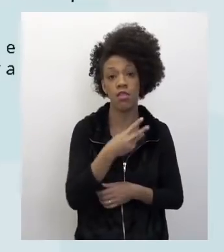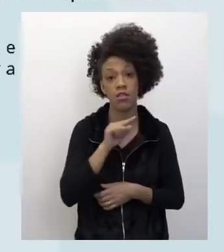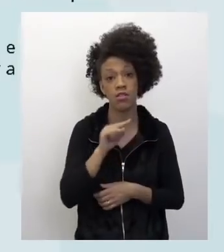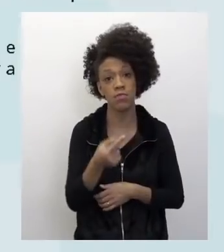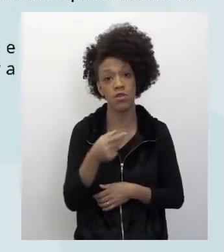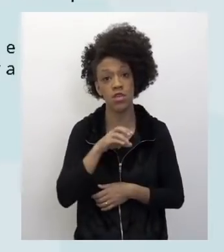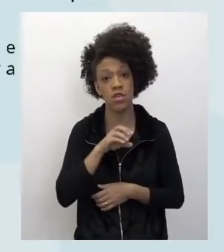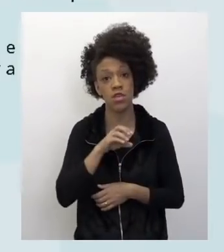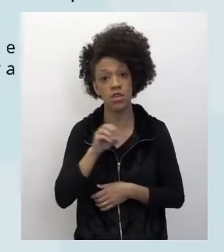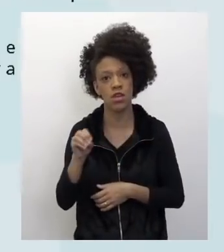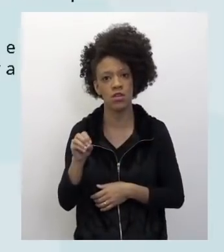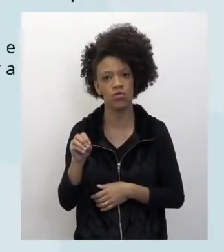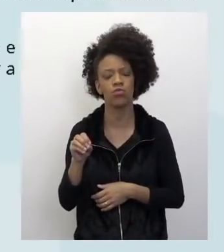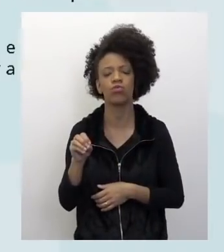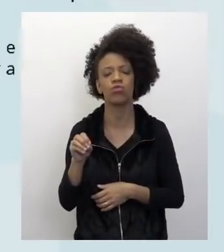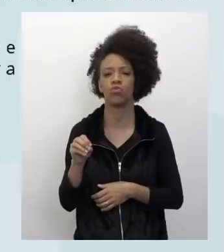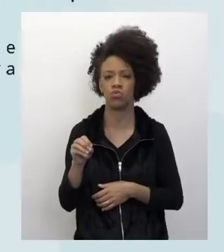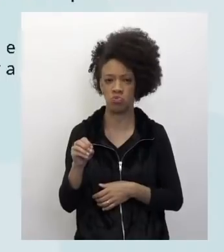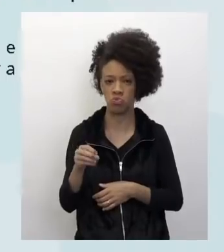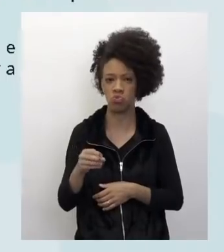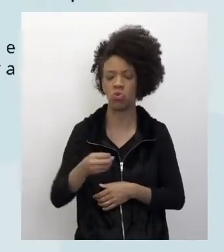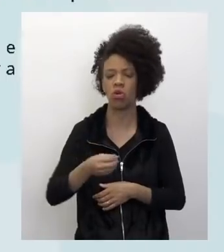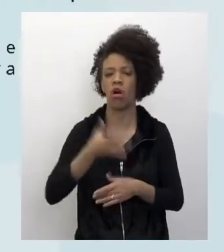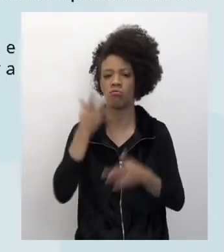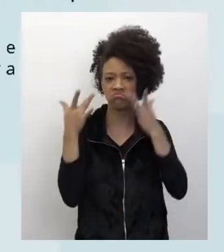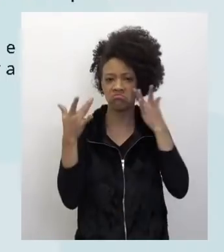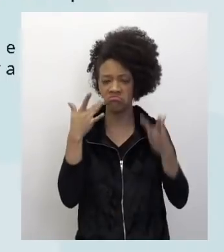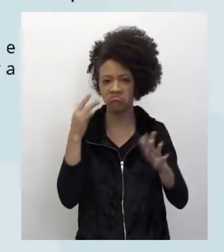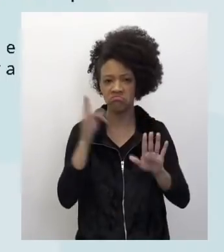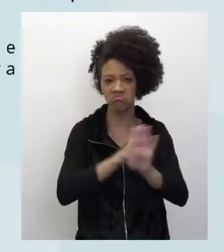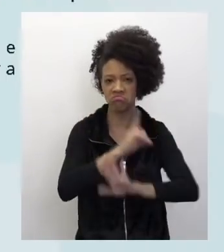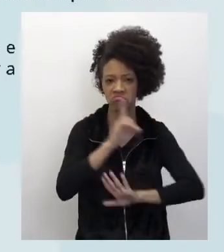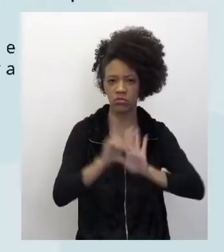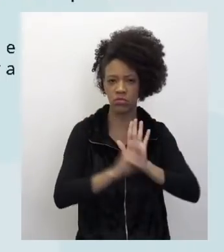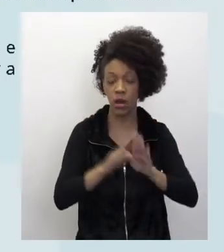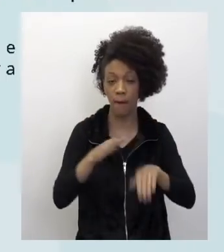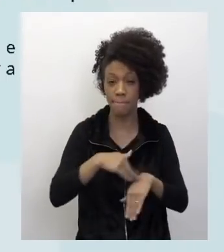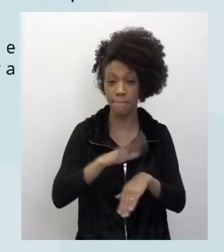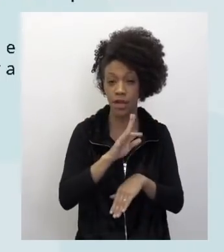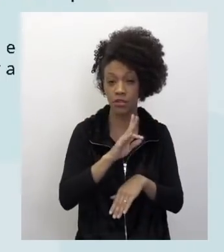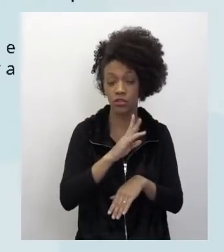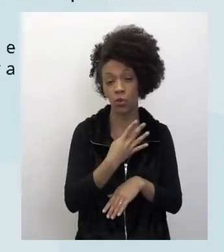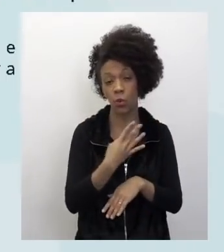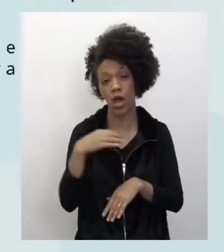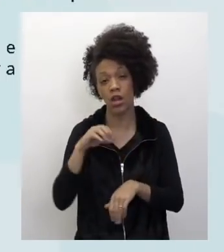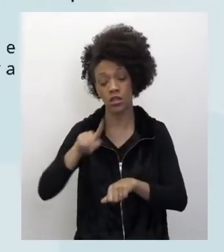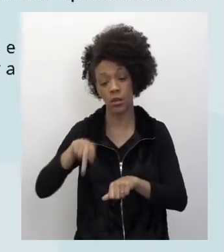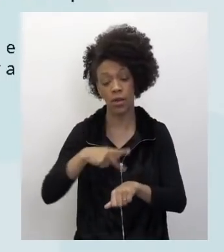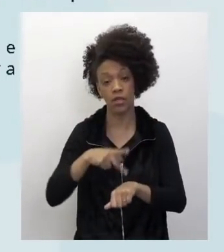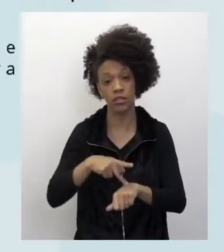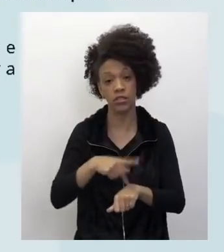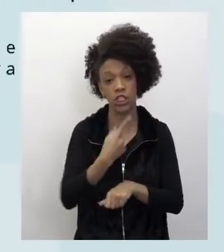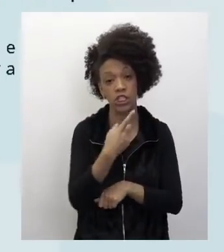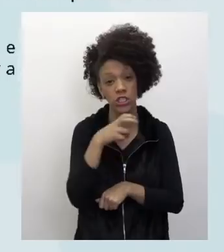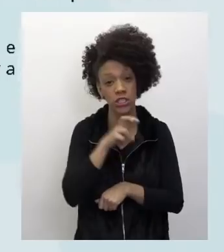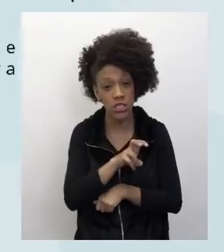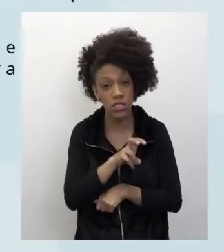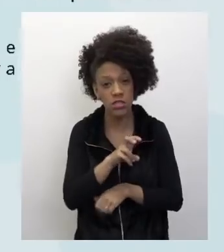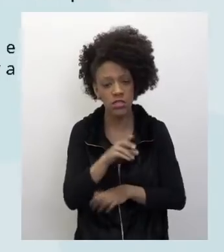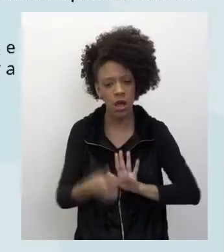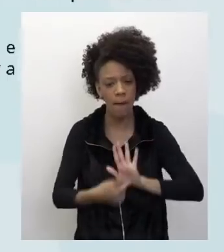3.500 empregados como atores em mais de 40 países, com 15 espetáculos sendo apresentados de uma